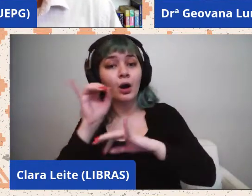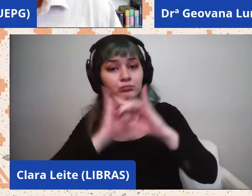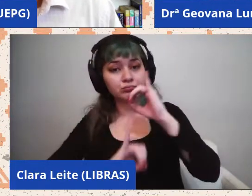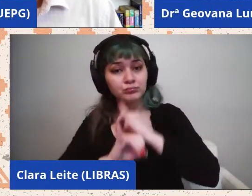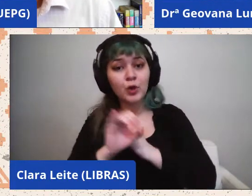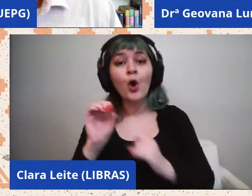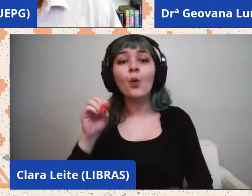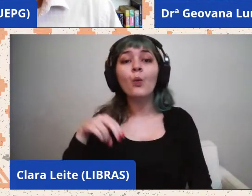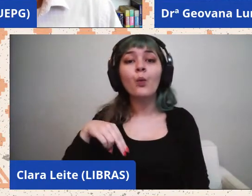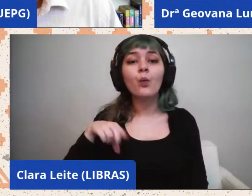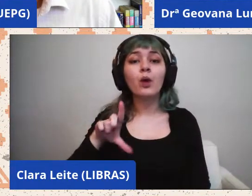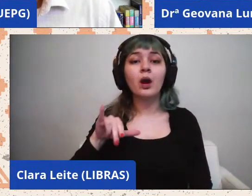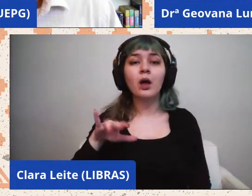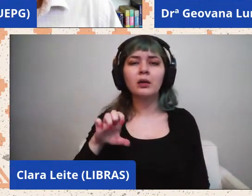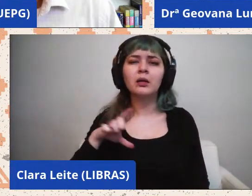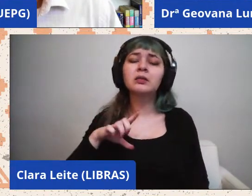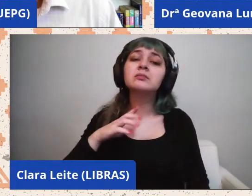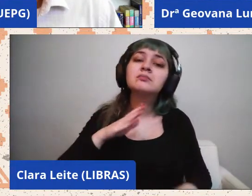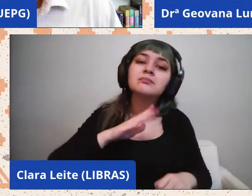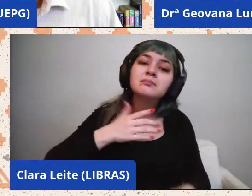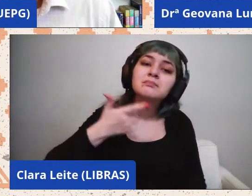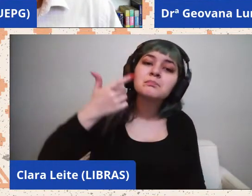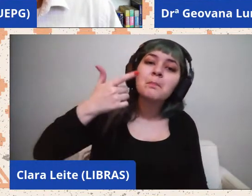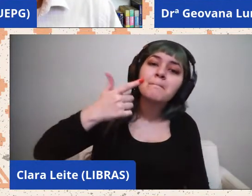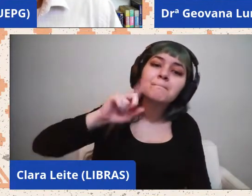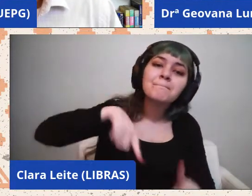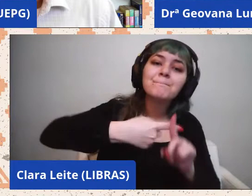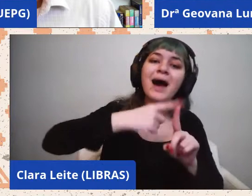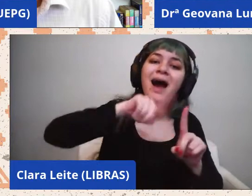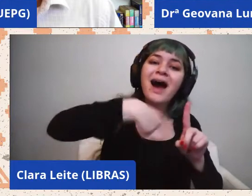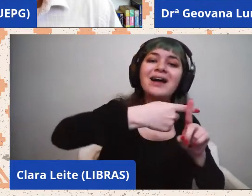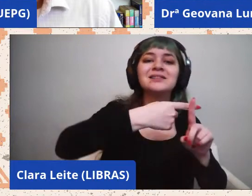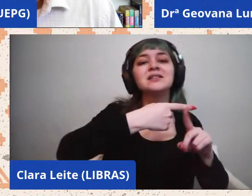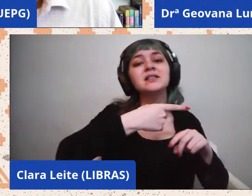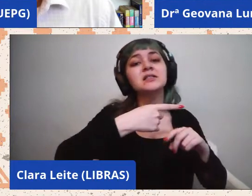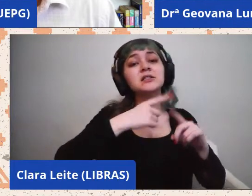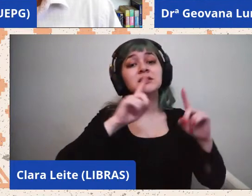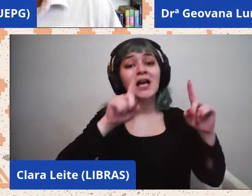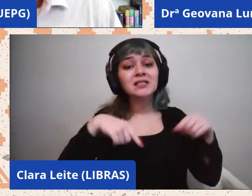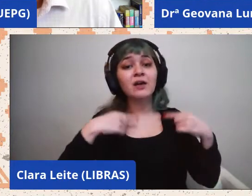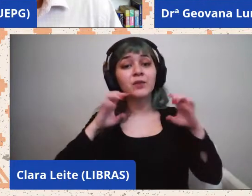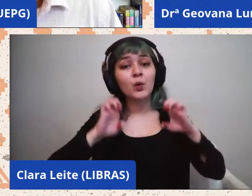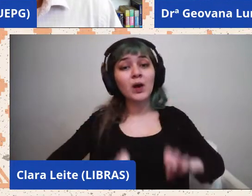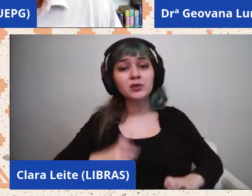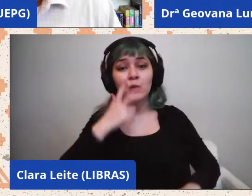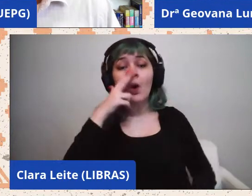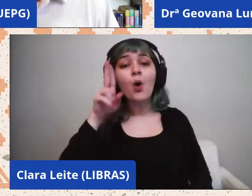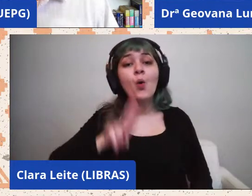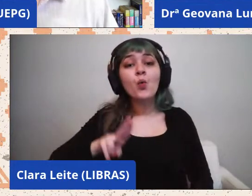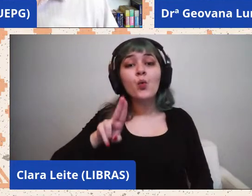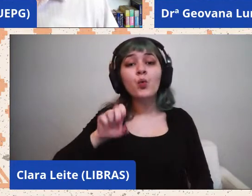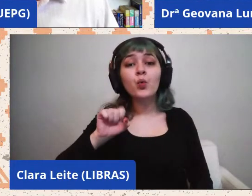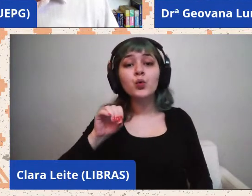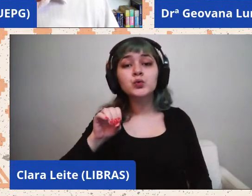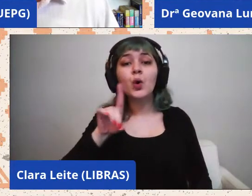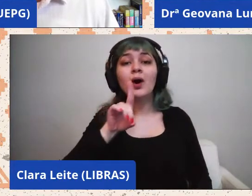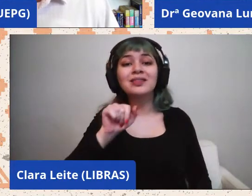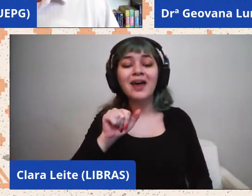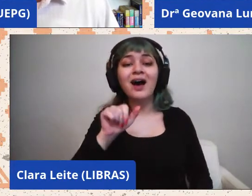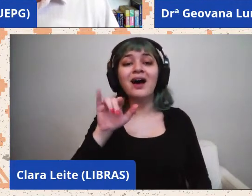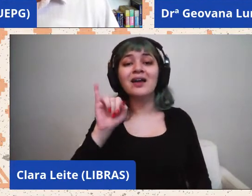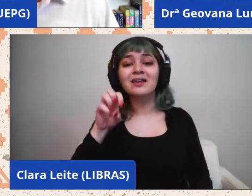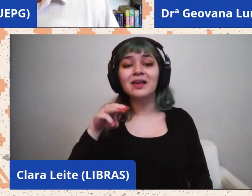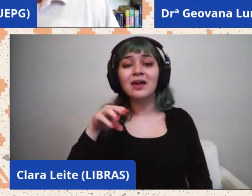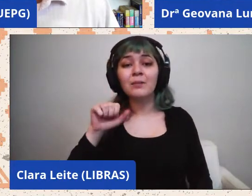Tudo isso traz outros desafios éticos também, né? O uso da imagem, o uso dos